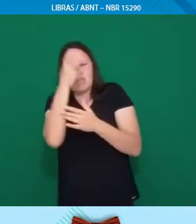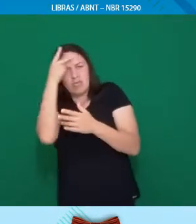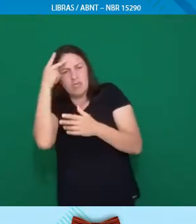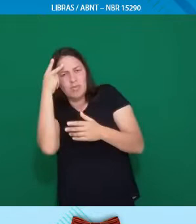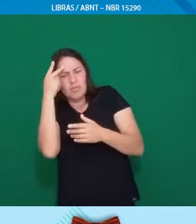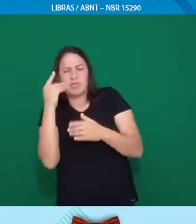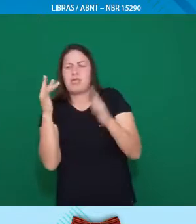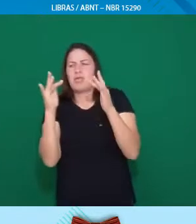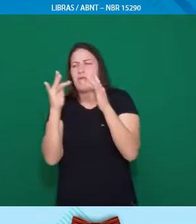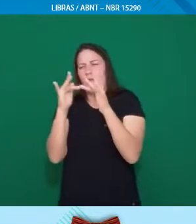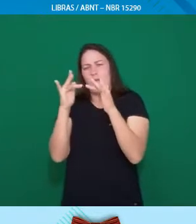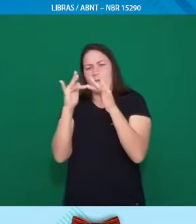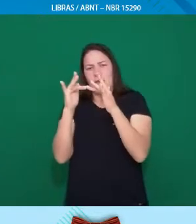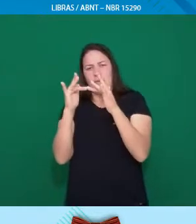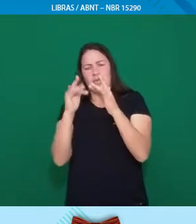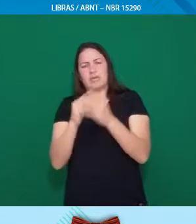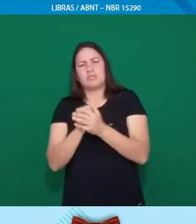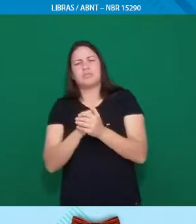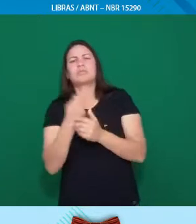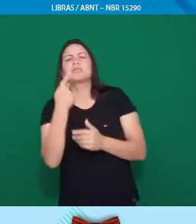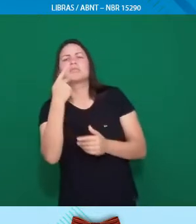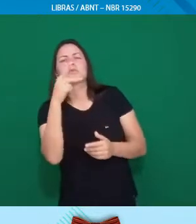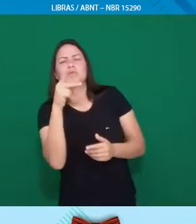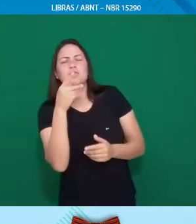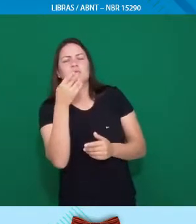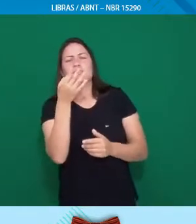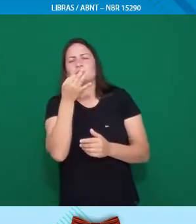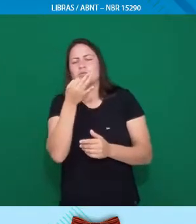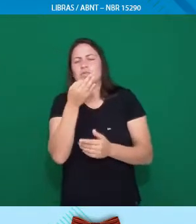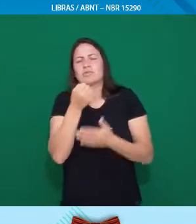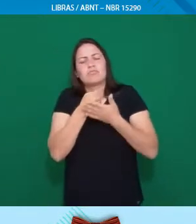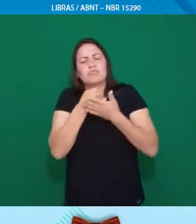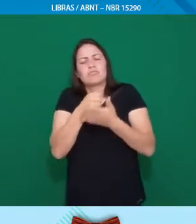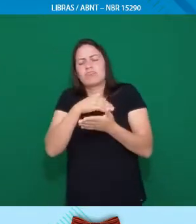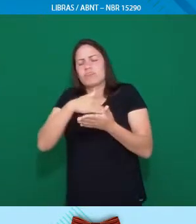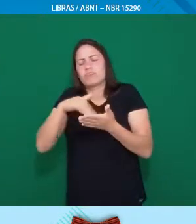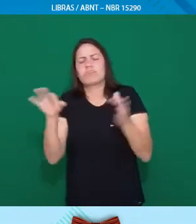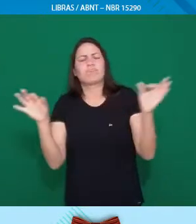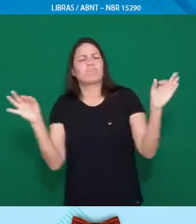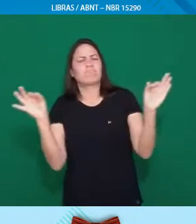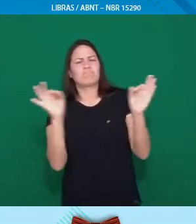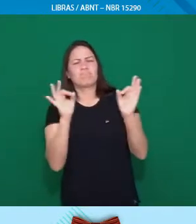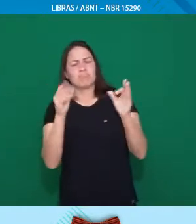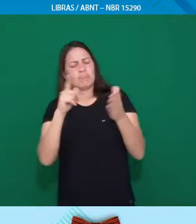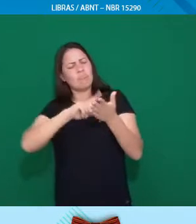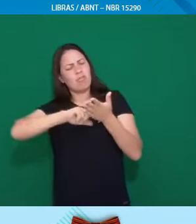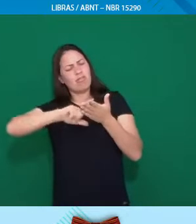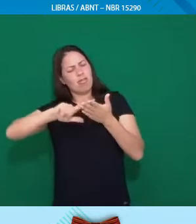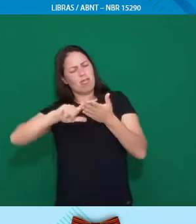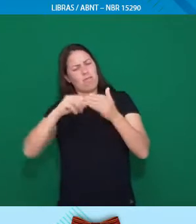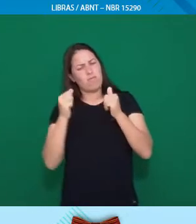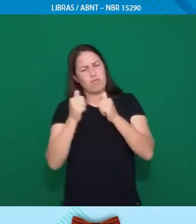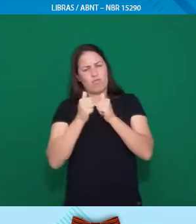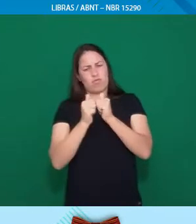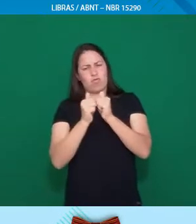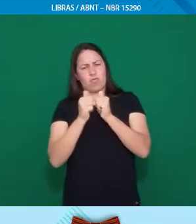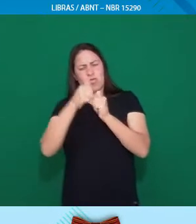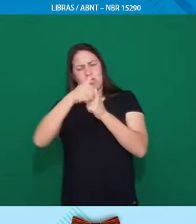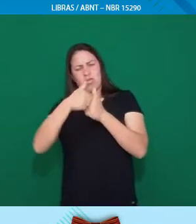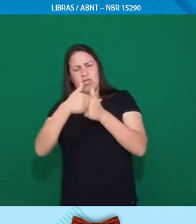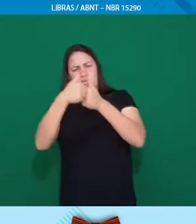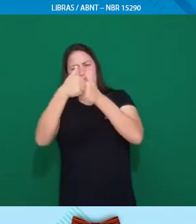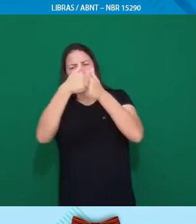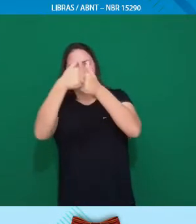essa esse contato então foram iniciativas como essa que fizeram da tua gestão uma gestão plena uma gestão que agregou as